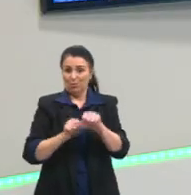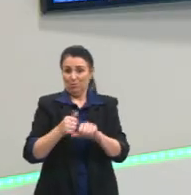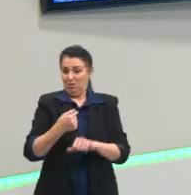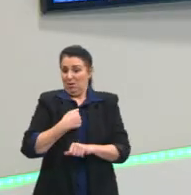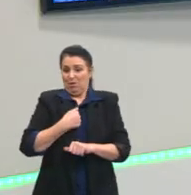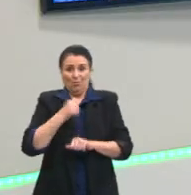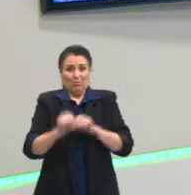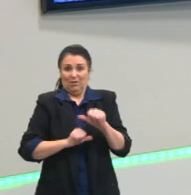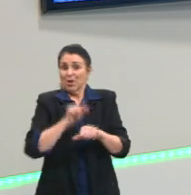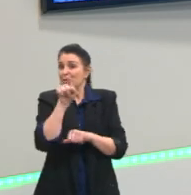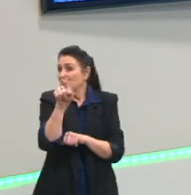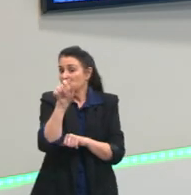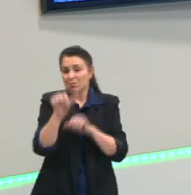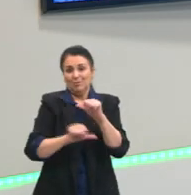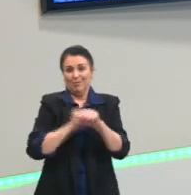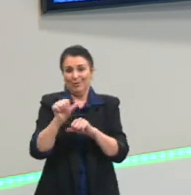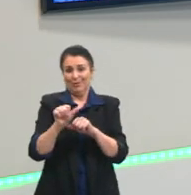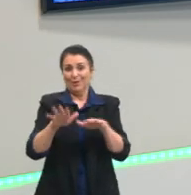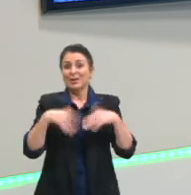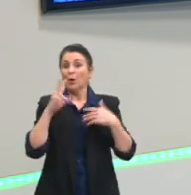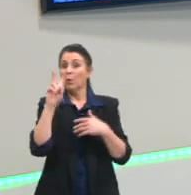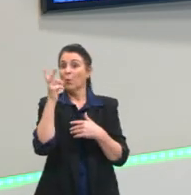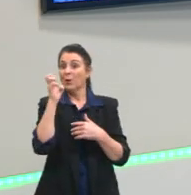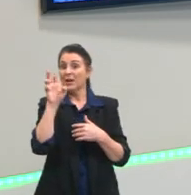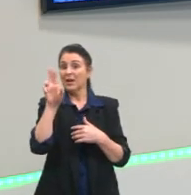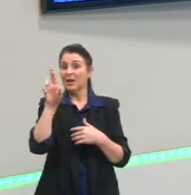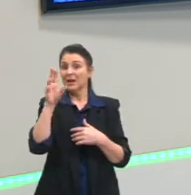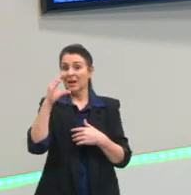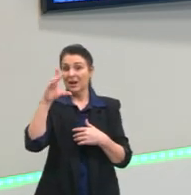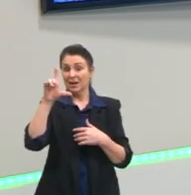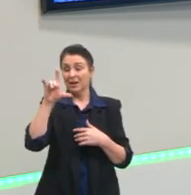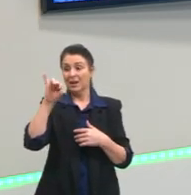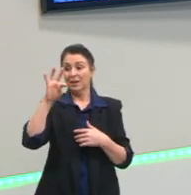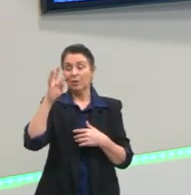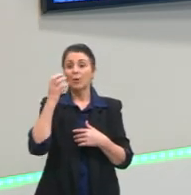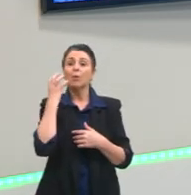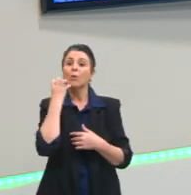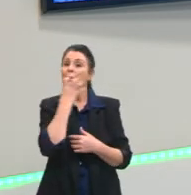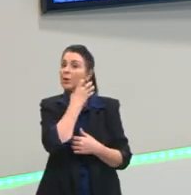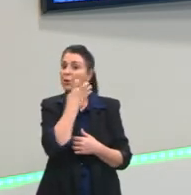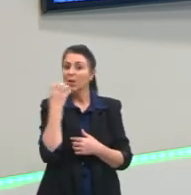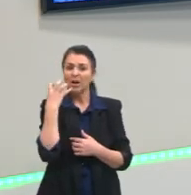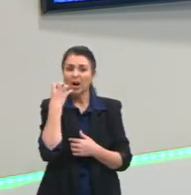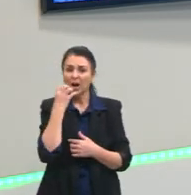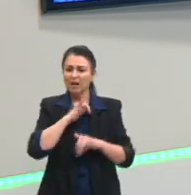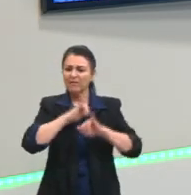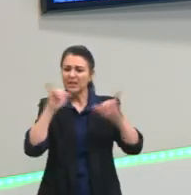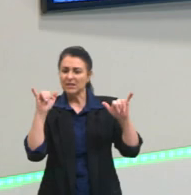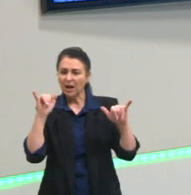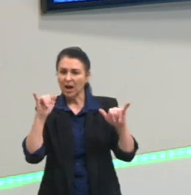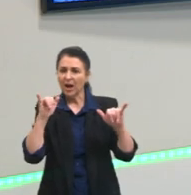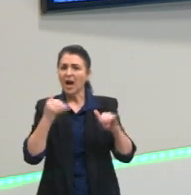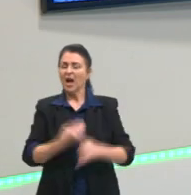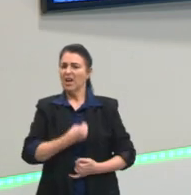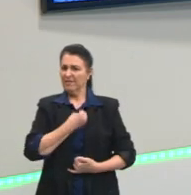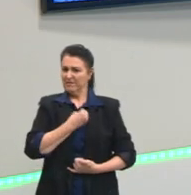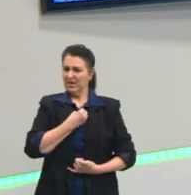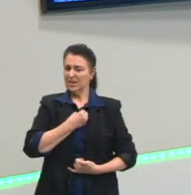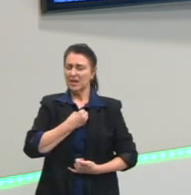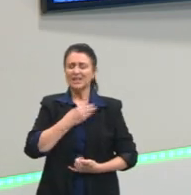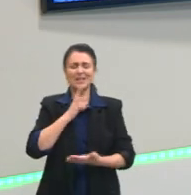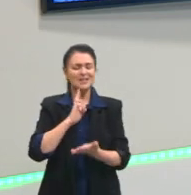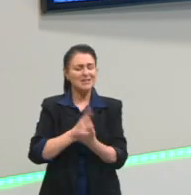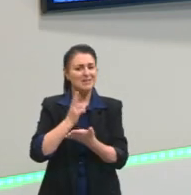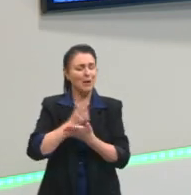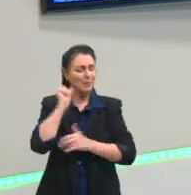metáfora do Rio então o Heráclito trás isso né que a vida é um eterno Devir é um eterno vir-a-ser de